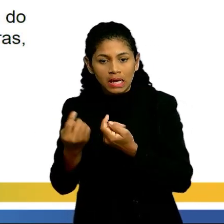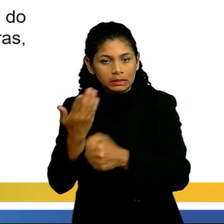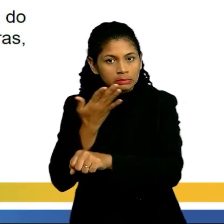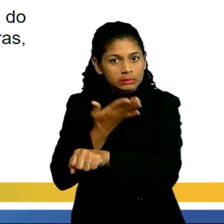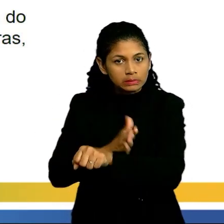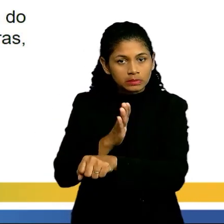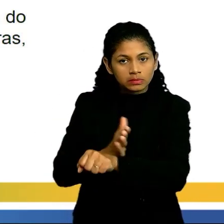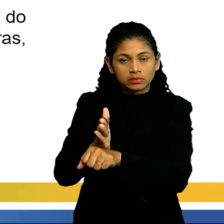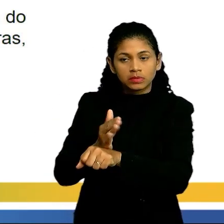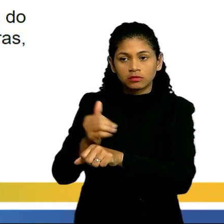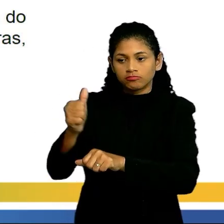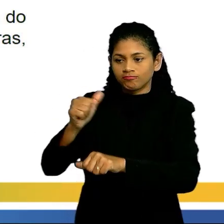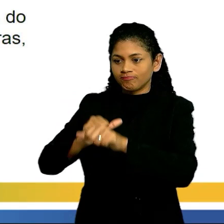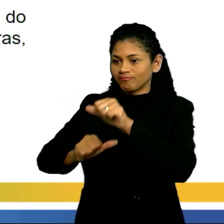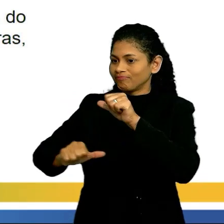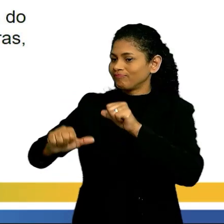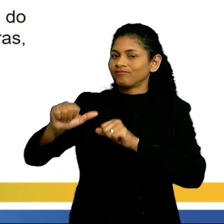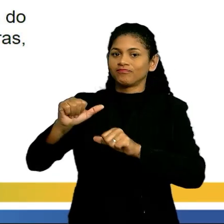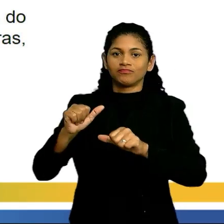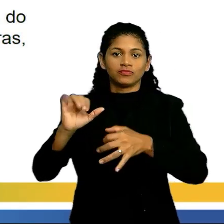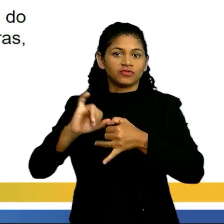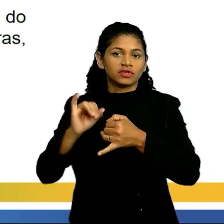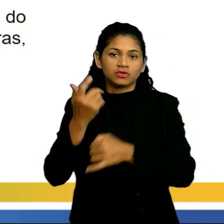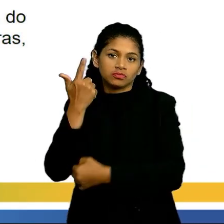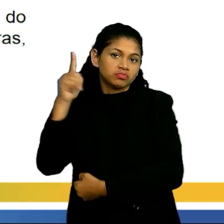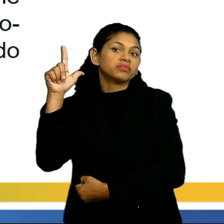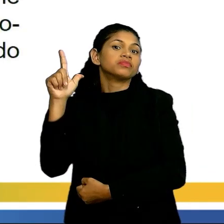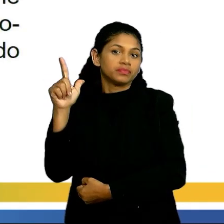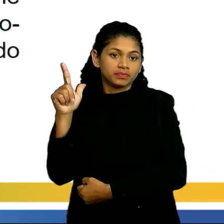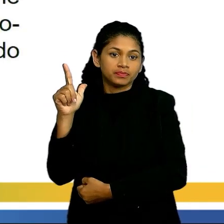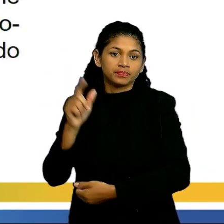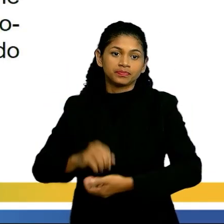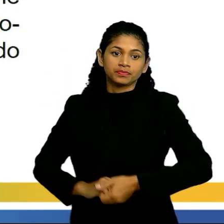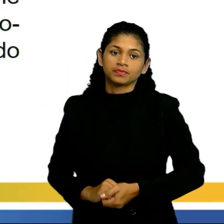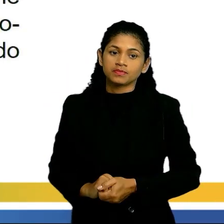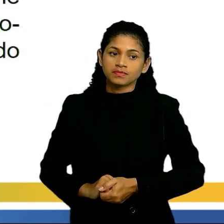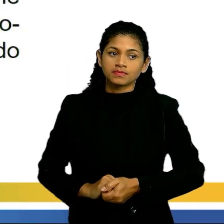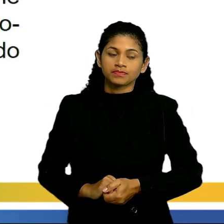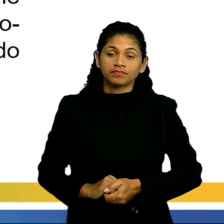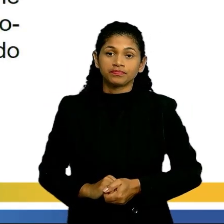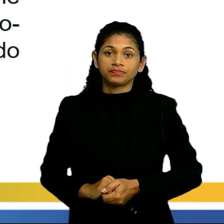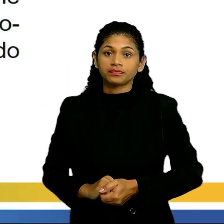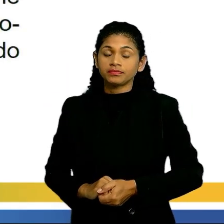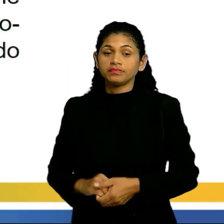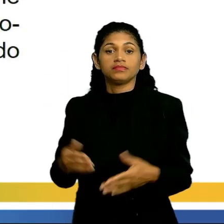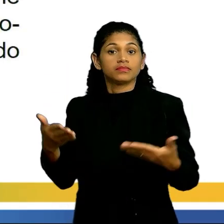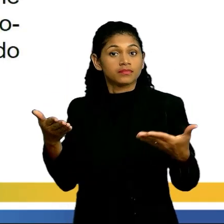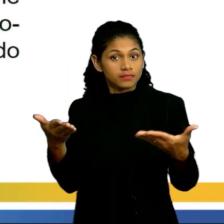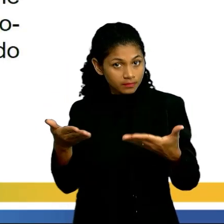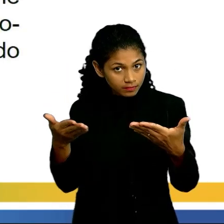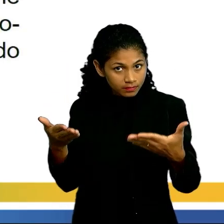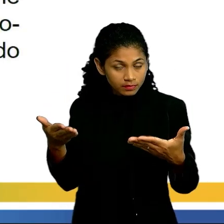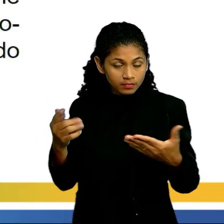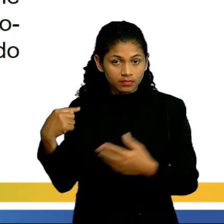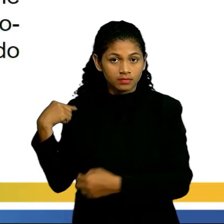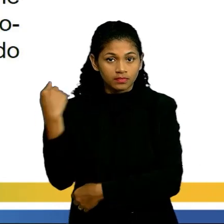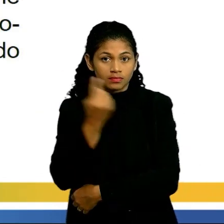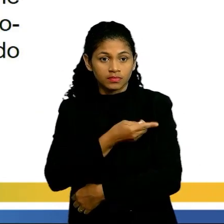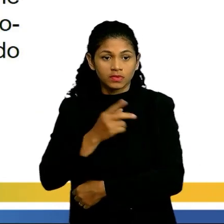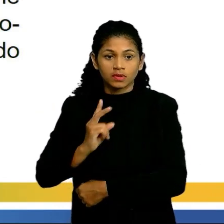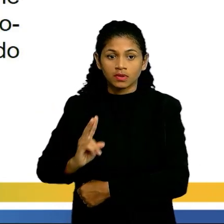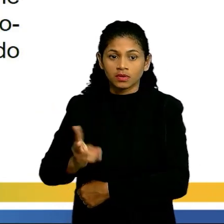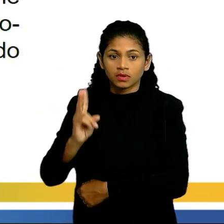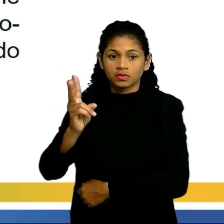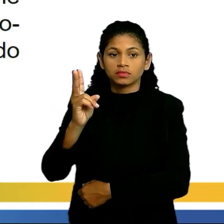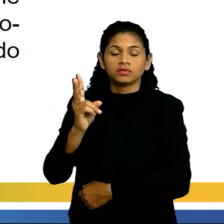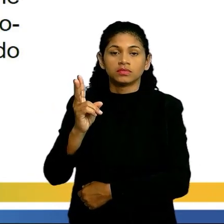mais complicado dele, que é o livro Assim Falou Zaratustra. Bom, então agora nós temos aí a continuação da